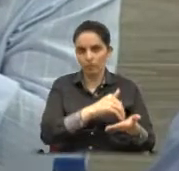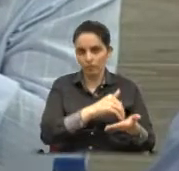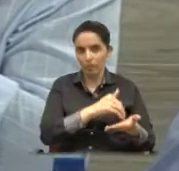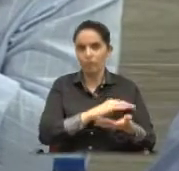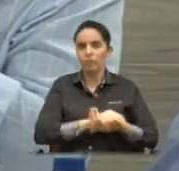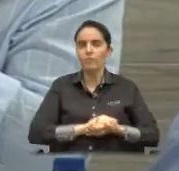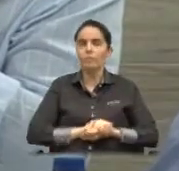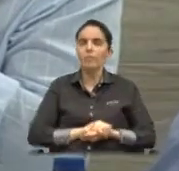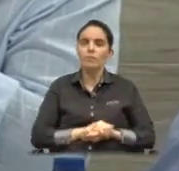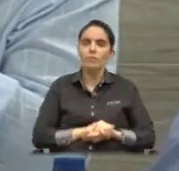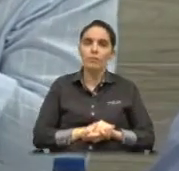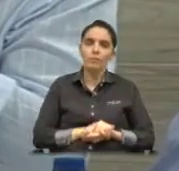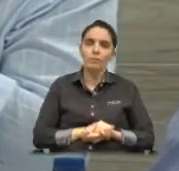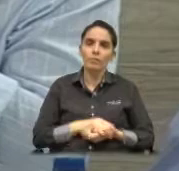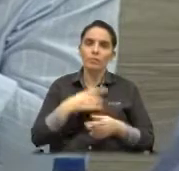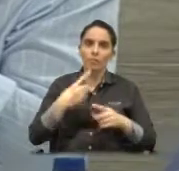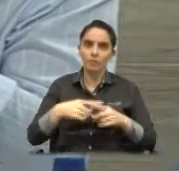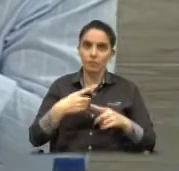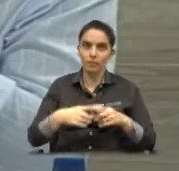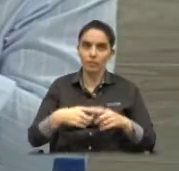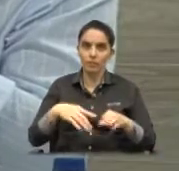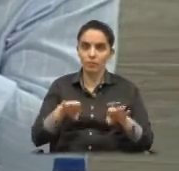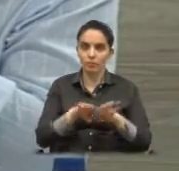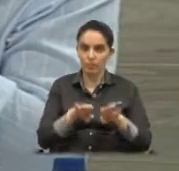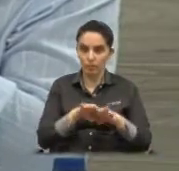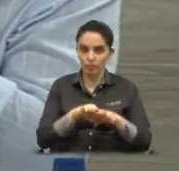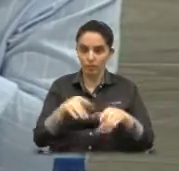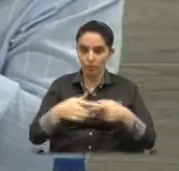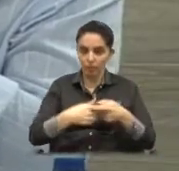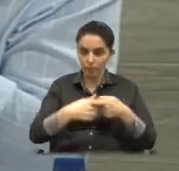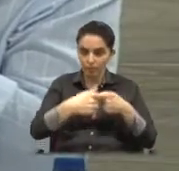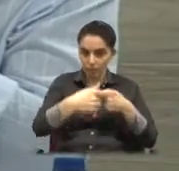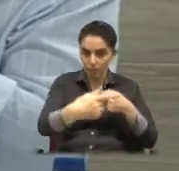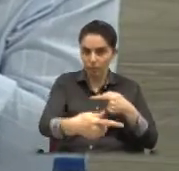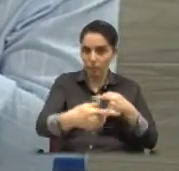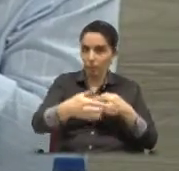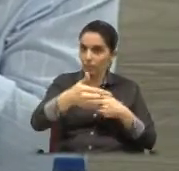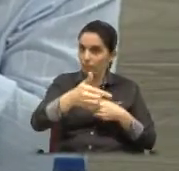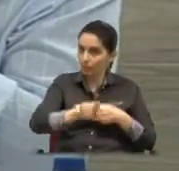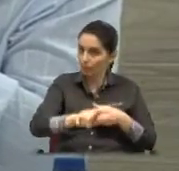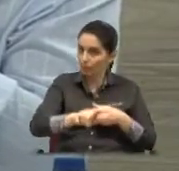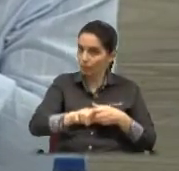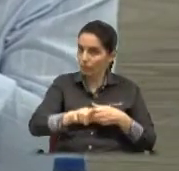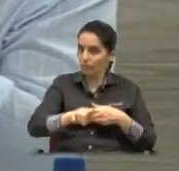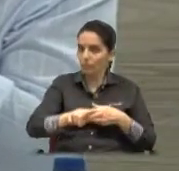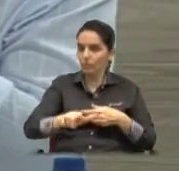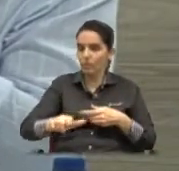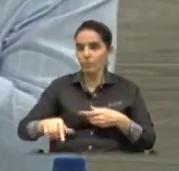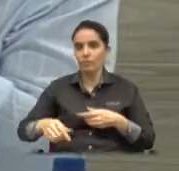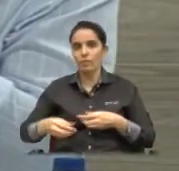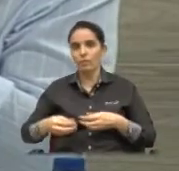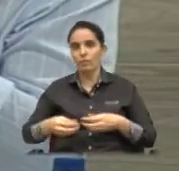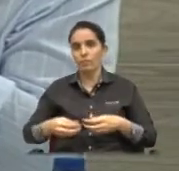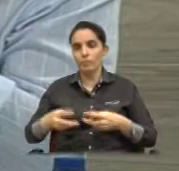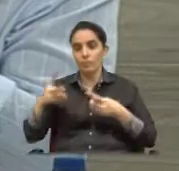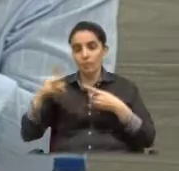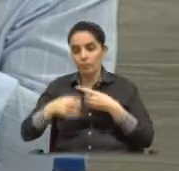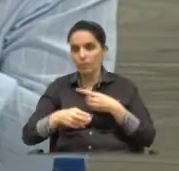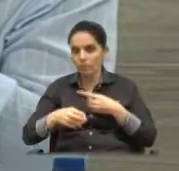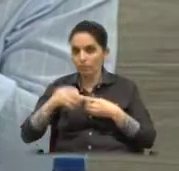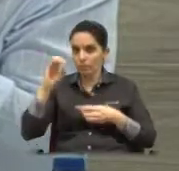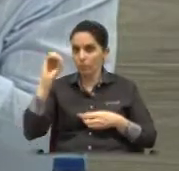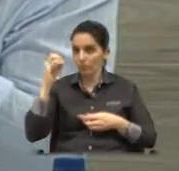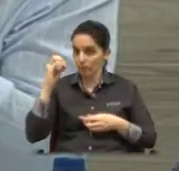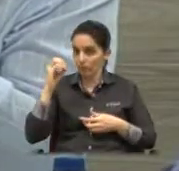Penitenciária, né? Porque, inclusive, parece que foi adiado de novo a questão do presídio, a entrega dele para outubro. Então, acho